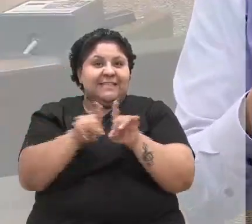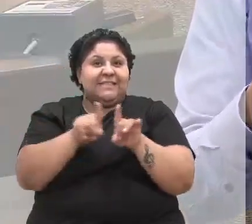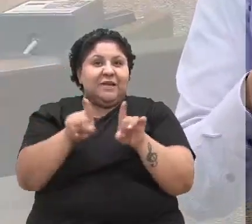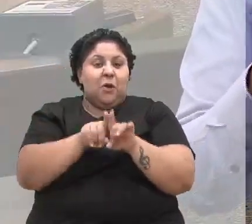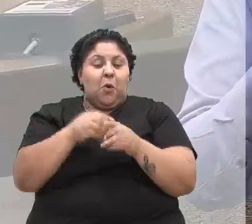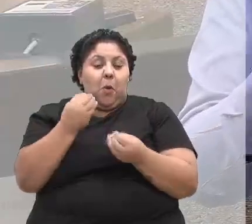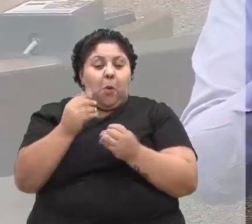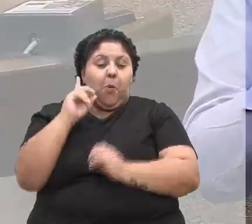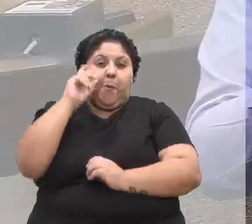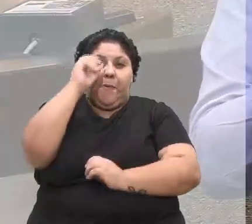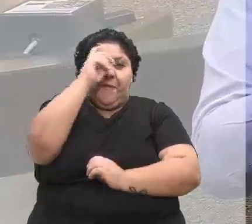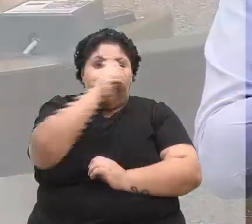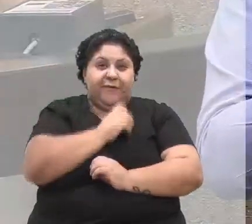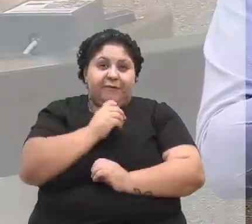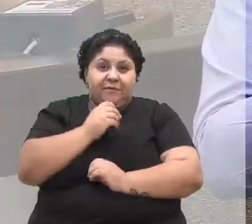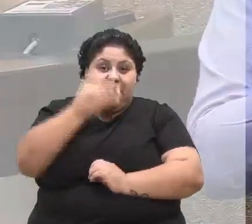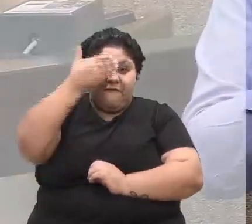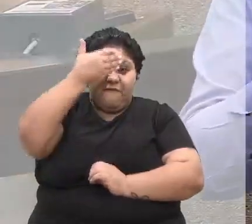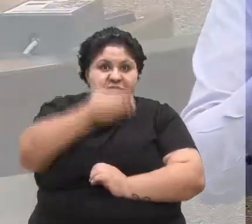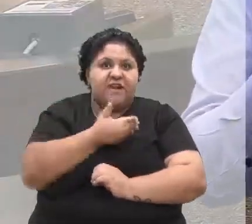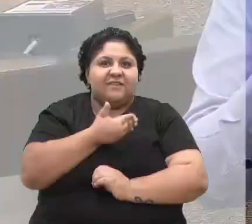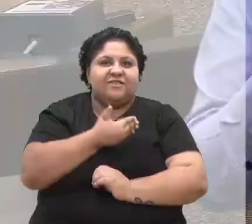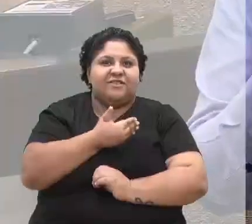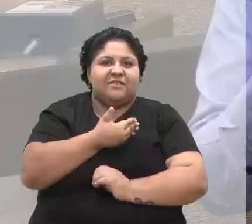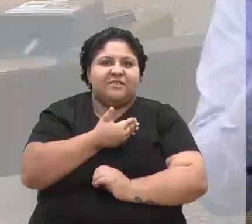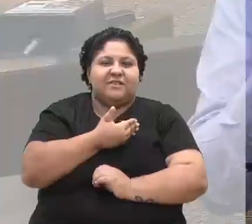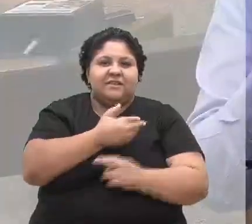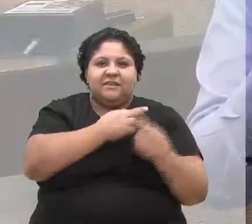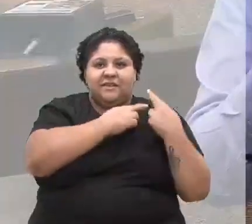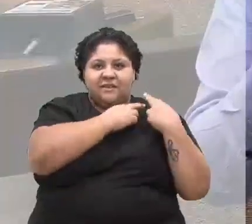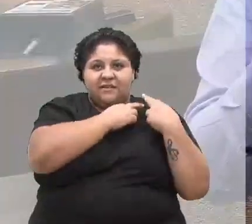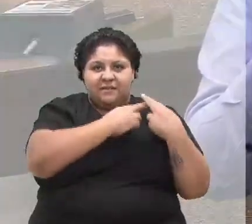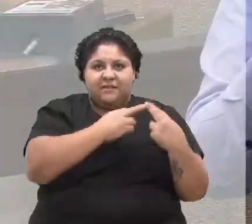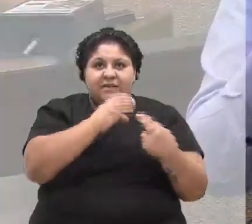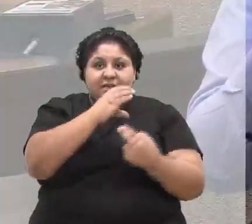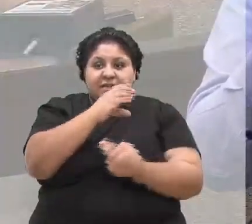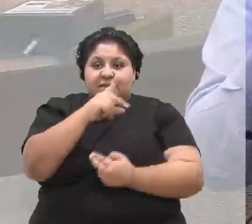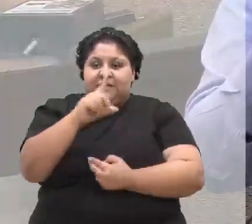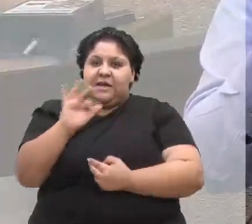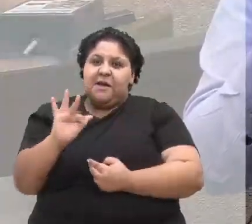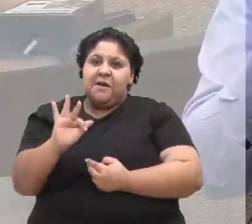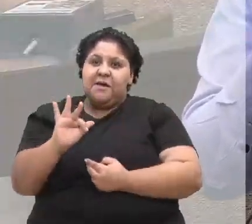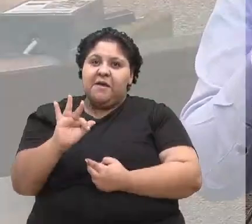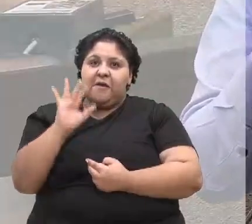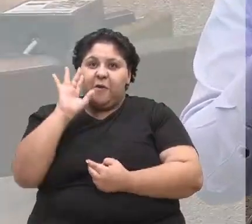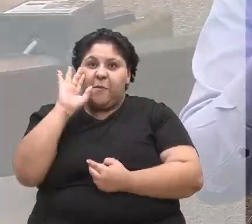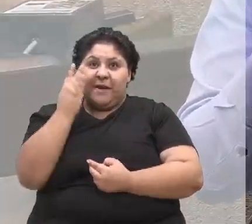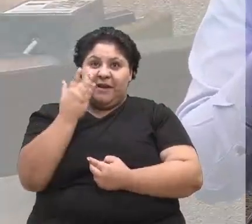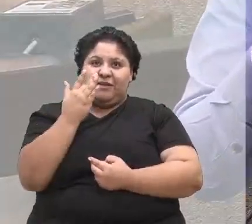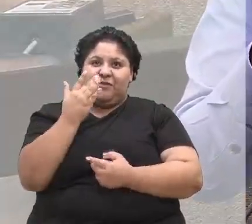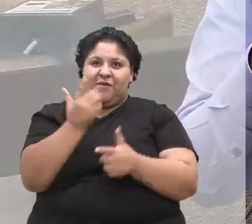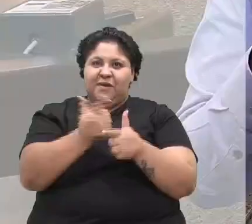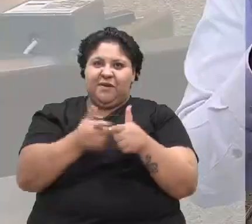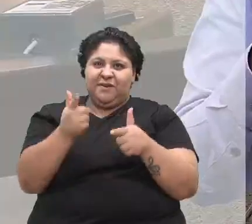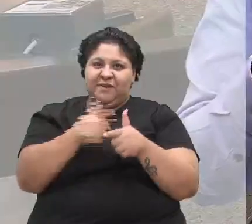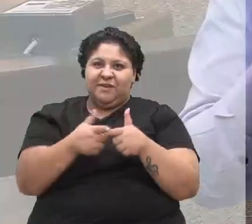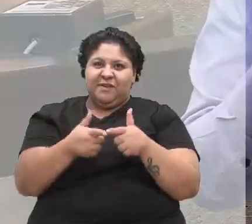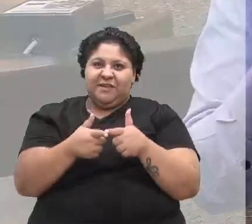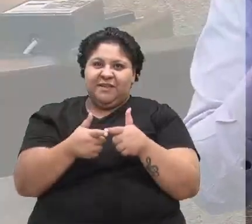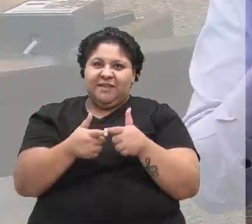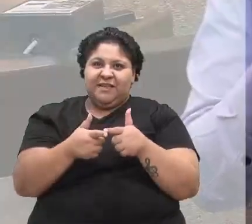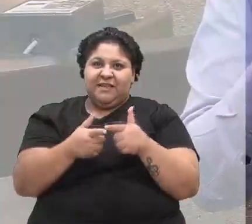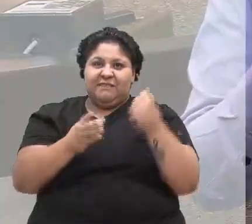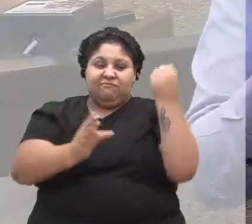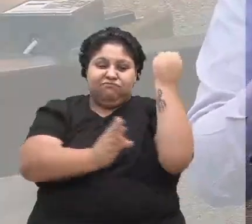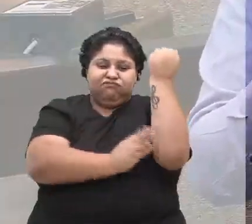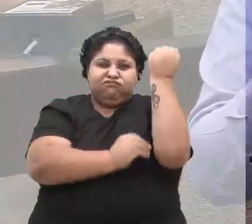difícil quando você está à frente da responsabilidade do teu CPF para solucionar situações que às vezes é tão